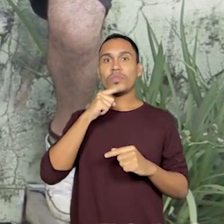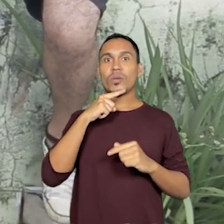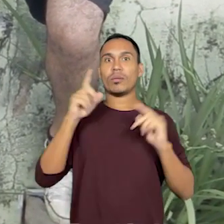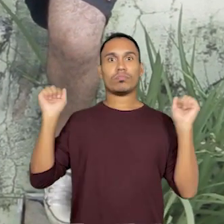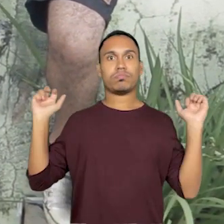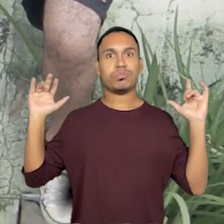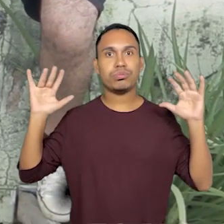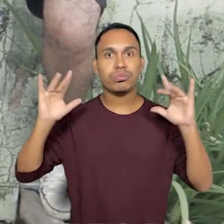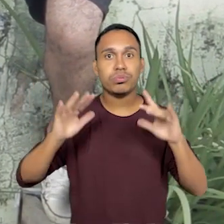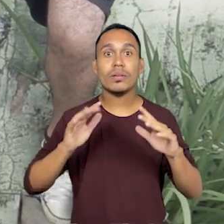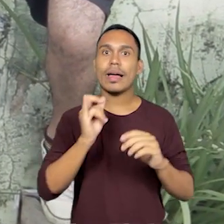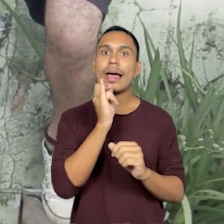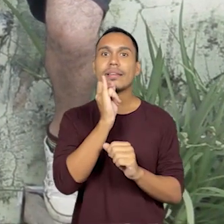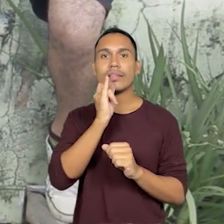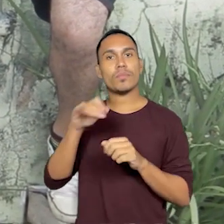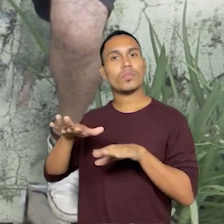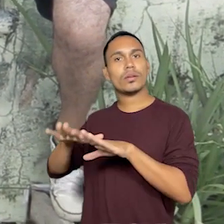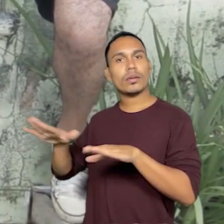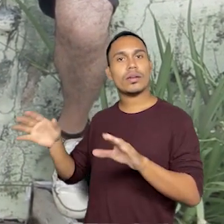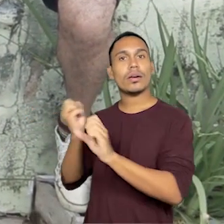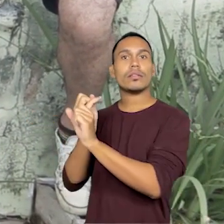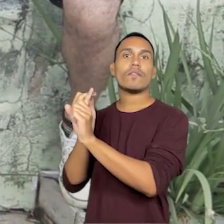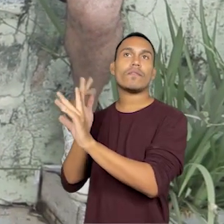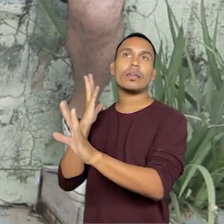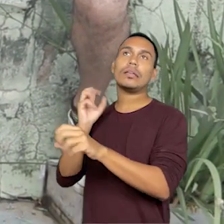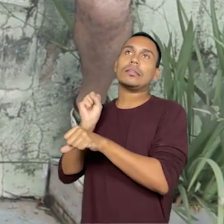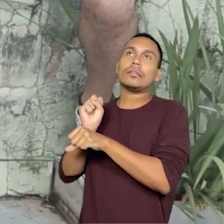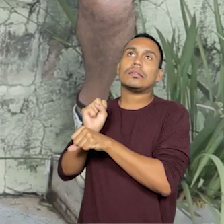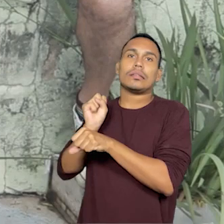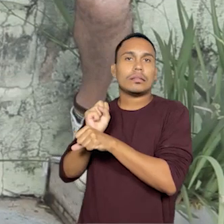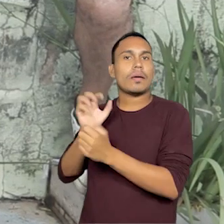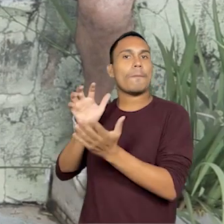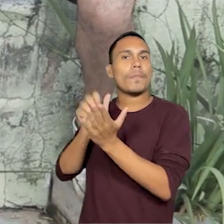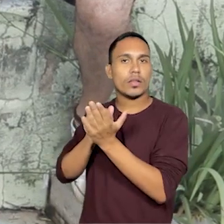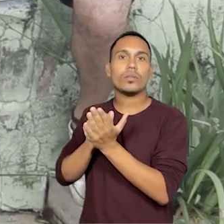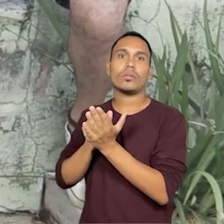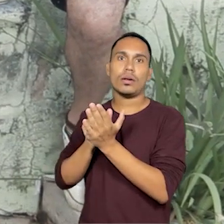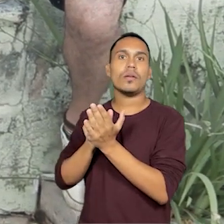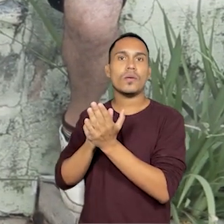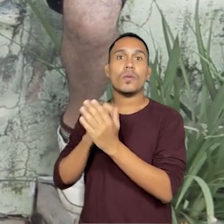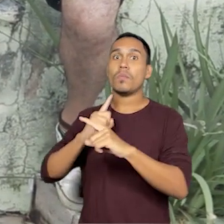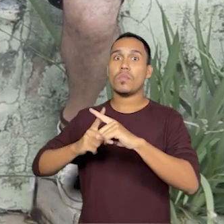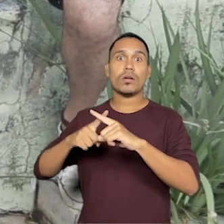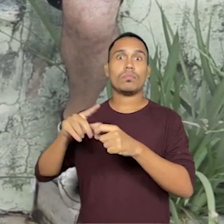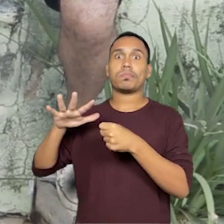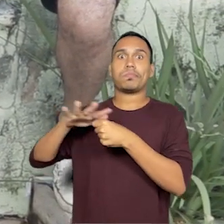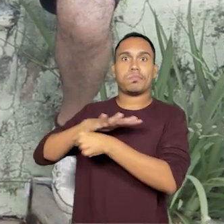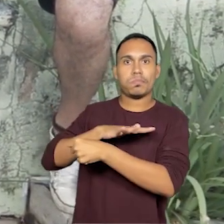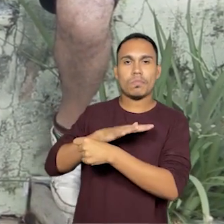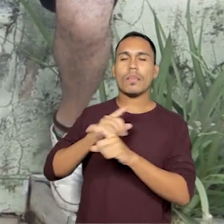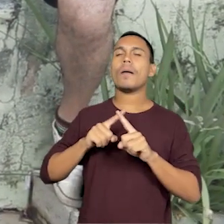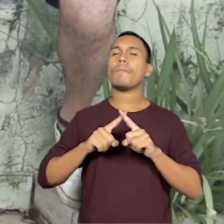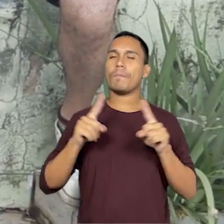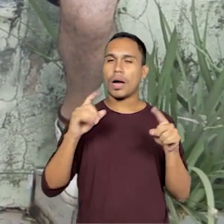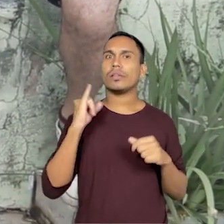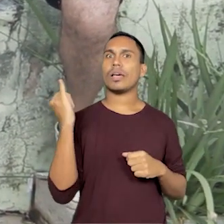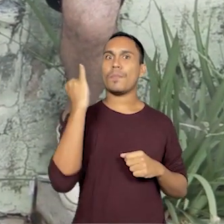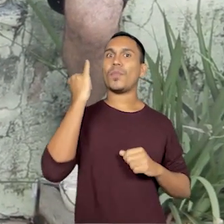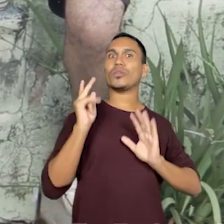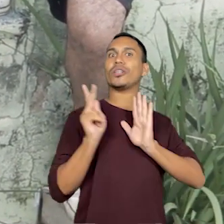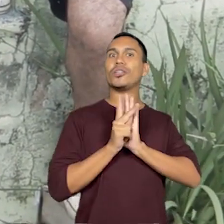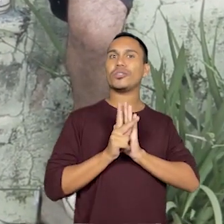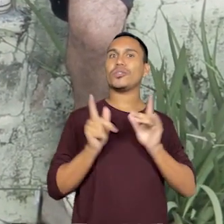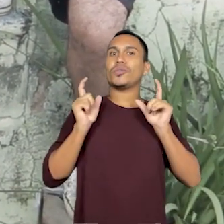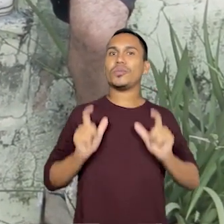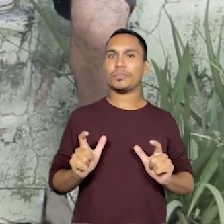a gente tem fila, por exemplo, de espera das crianças para se matricularem, mas que faz uma diferença, faz, né? A gente tem uma